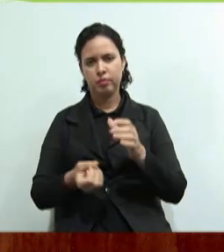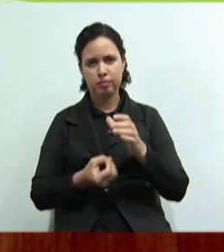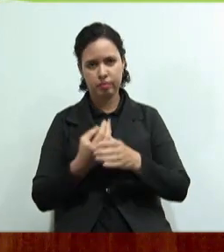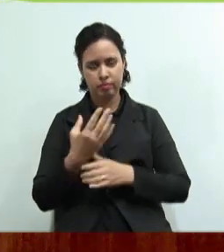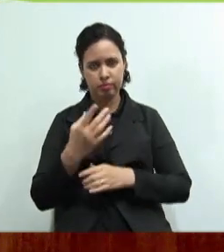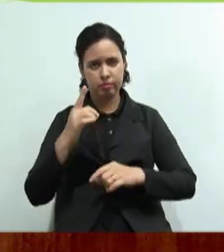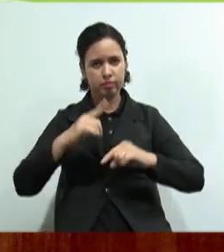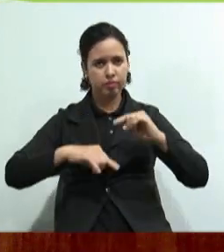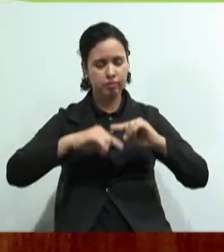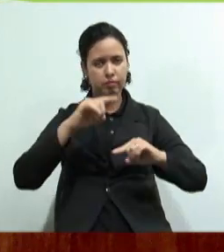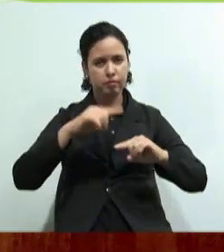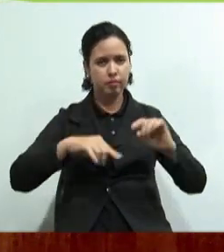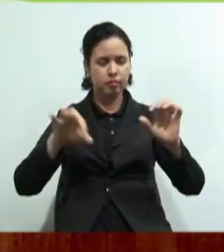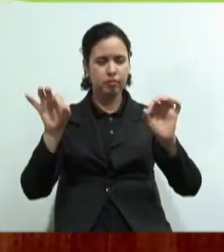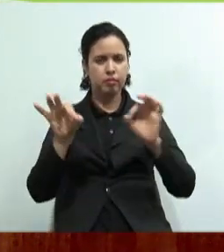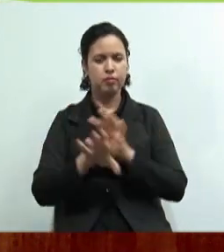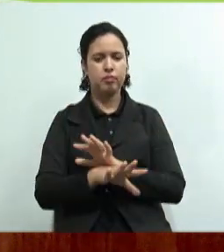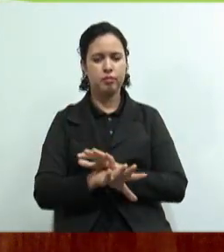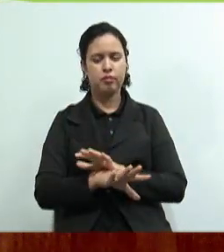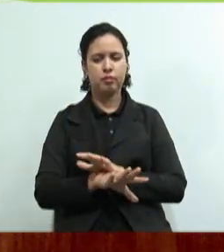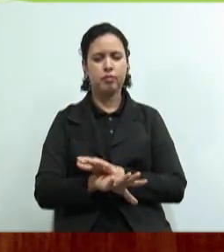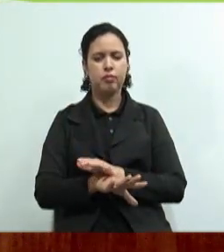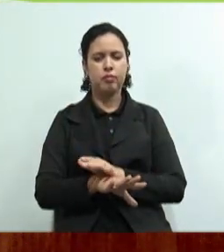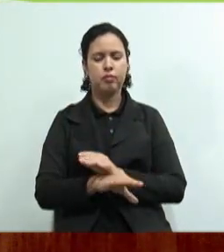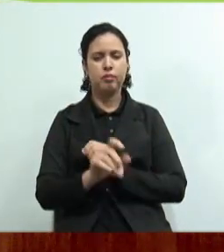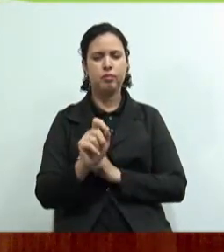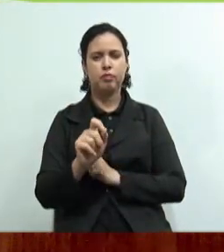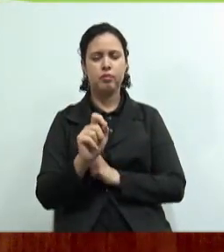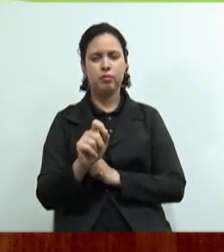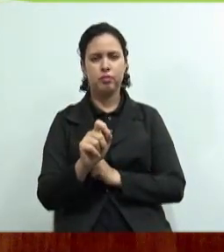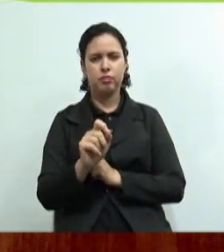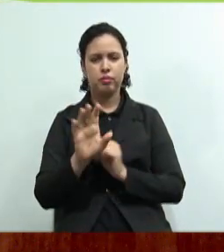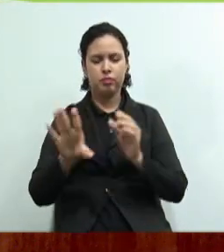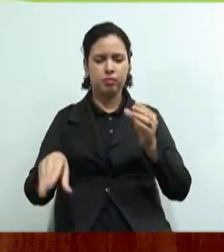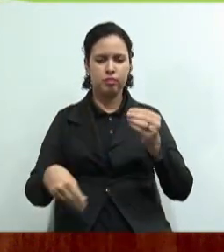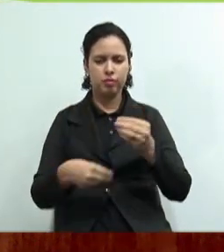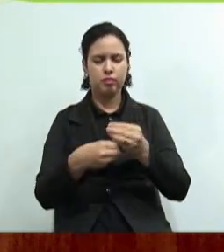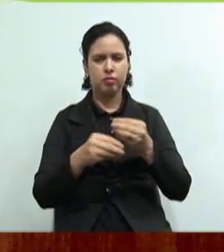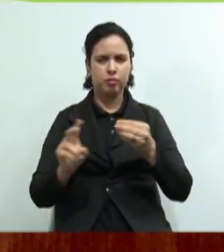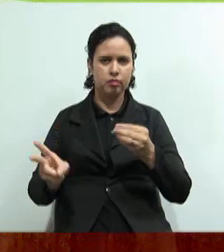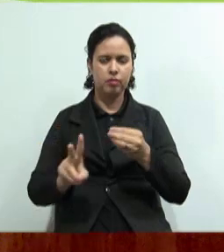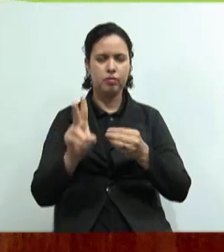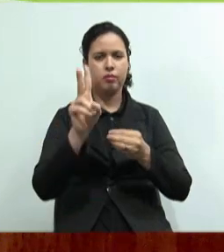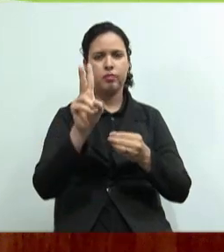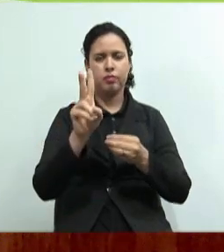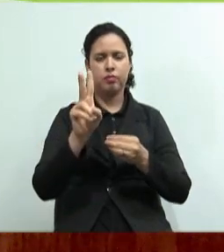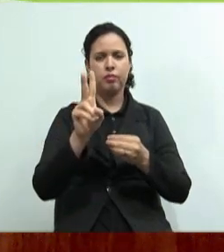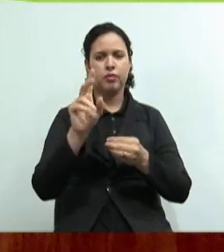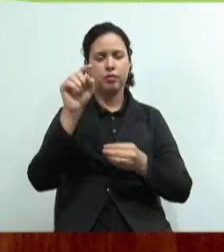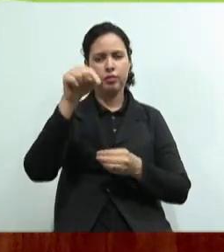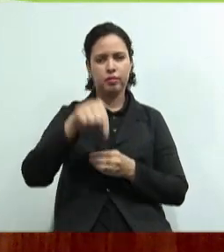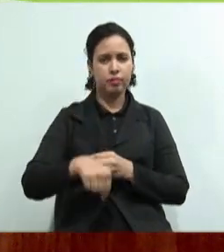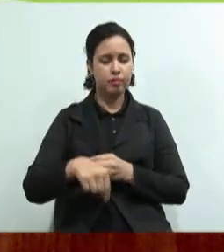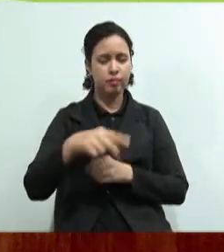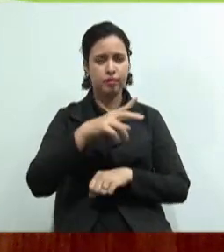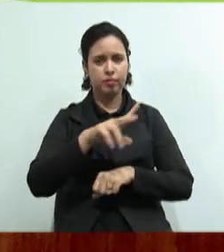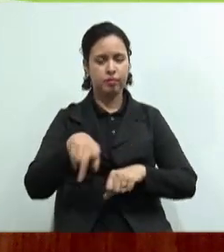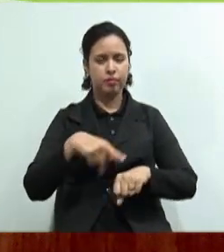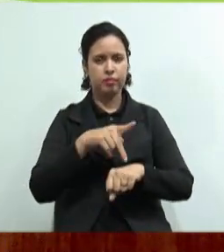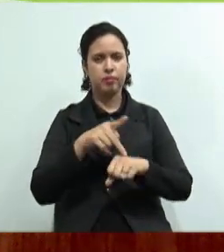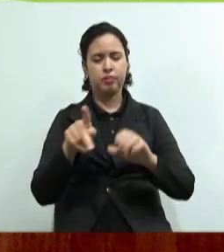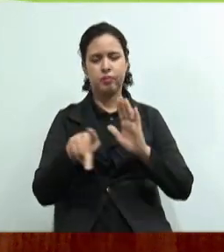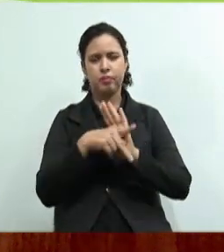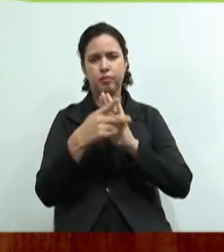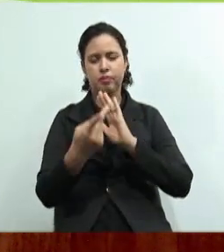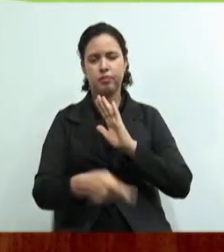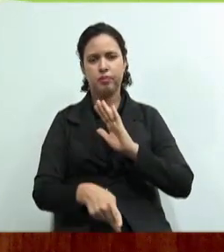comercializados no país de origem, é justamente para que a agregação de valor desse produto fique aqui. A renda